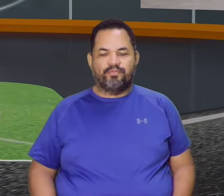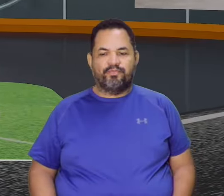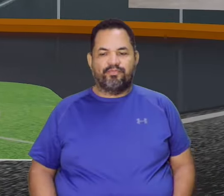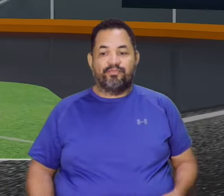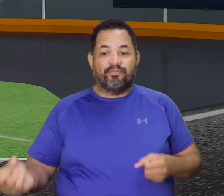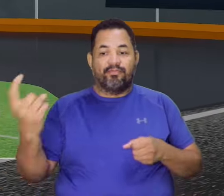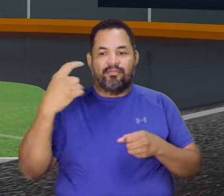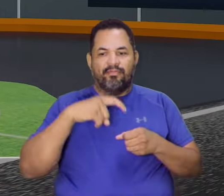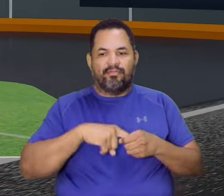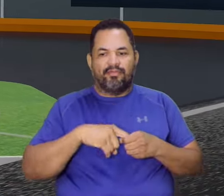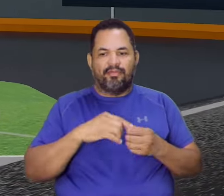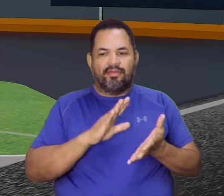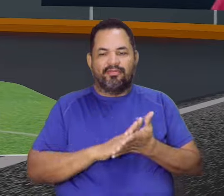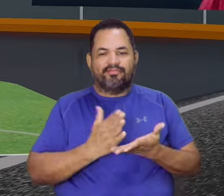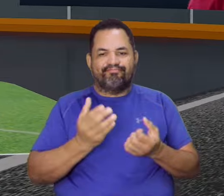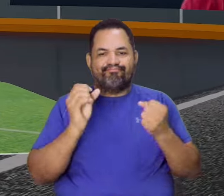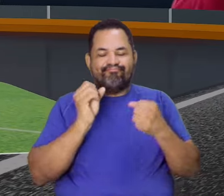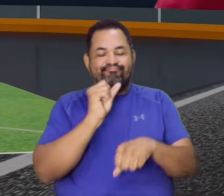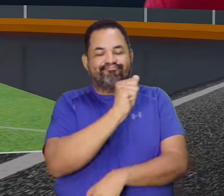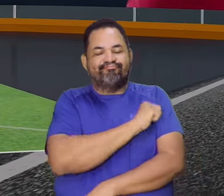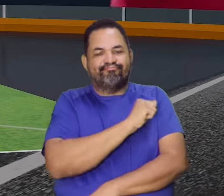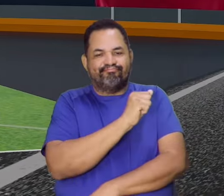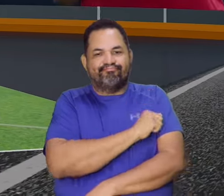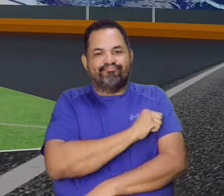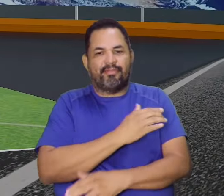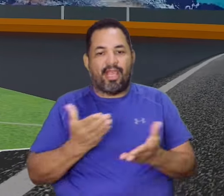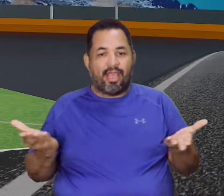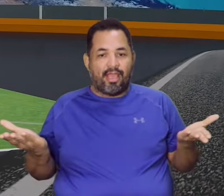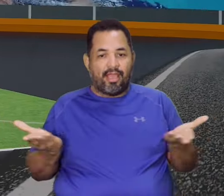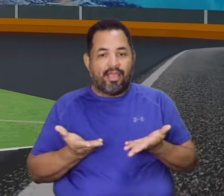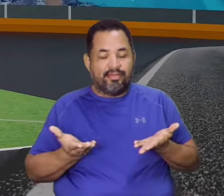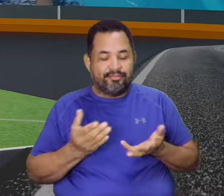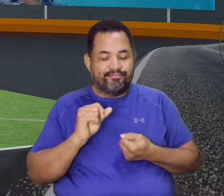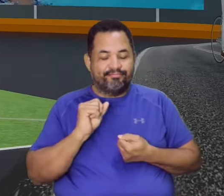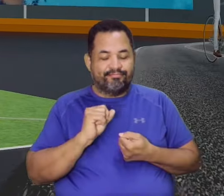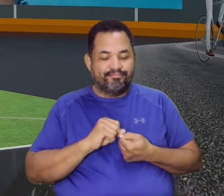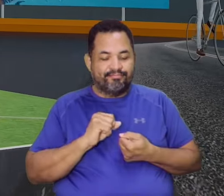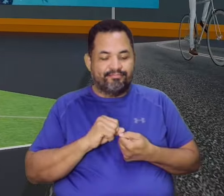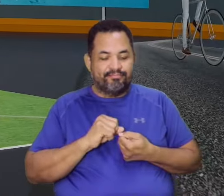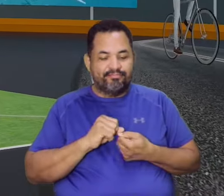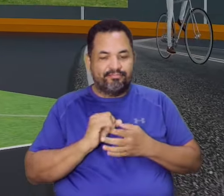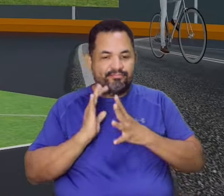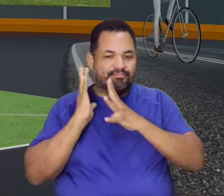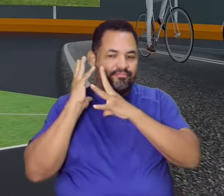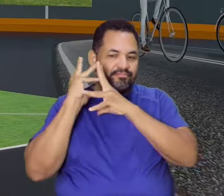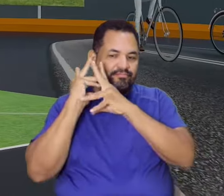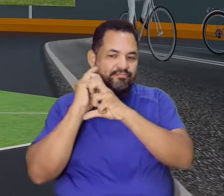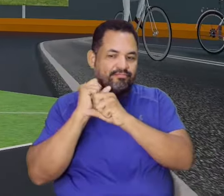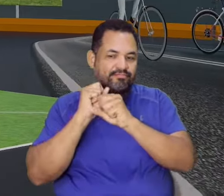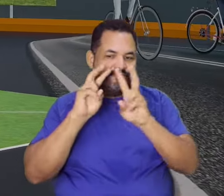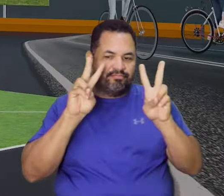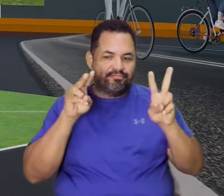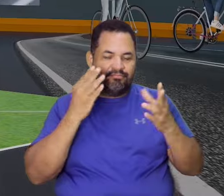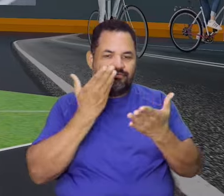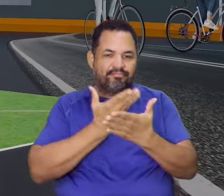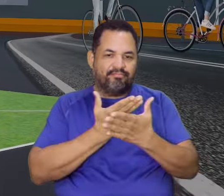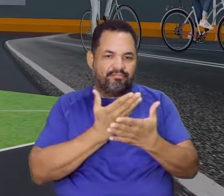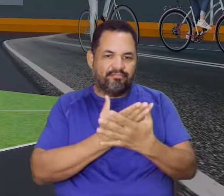retornamos caríssimos estudantes e agora para fazermos aí a revisão da nossa temática da aula de